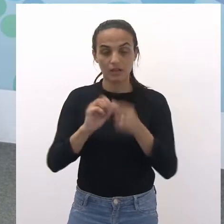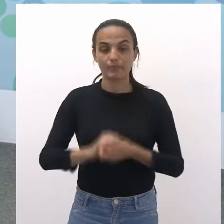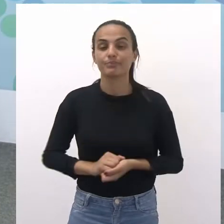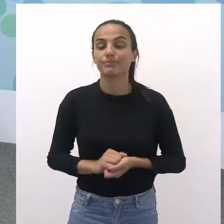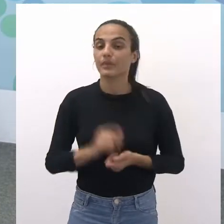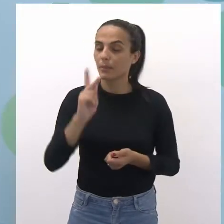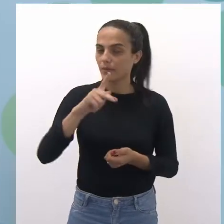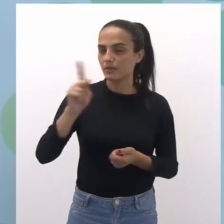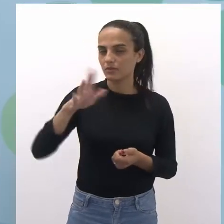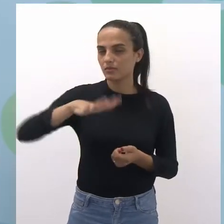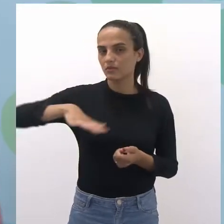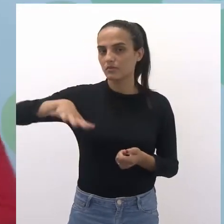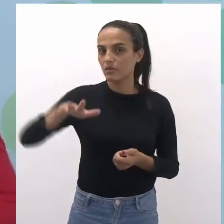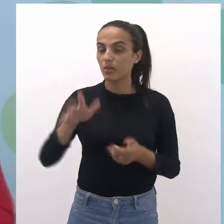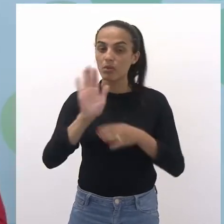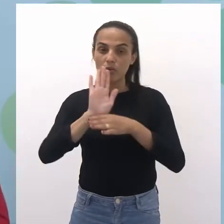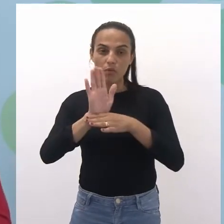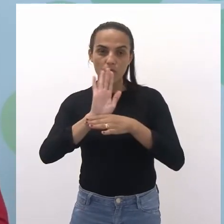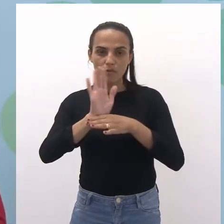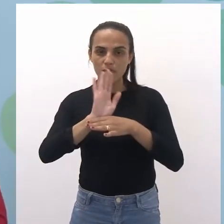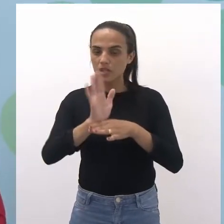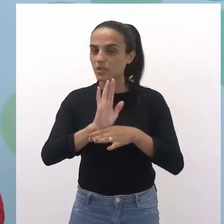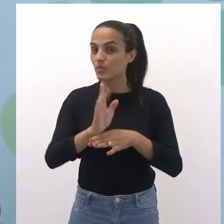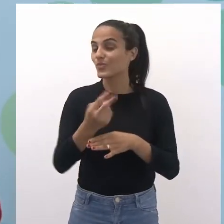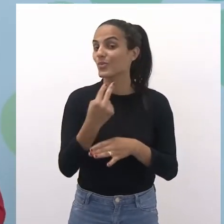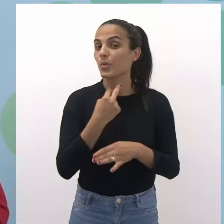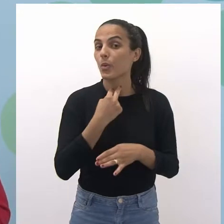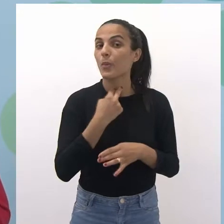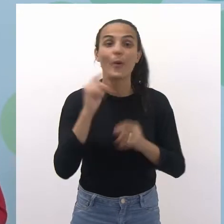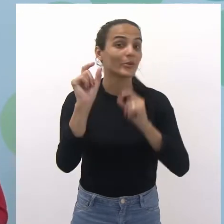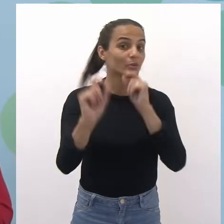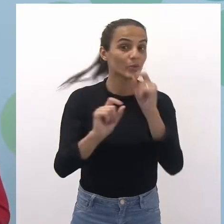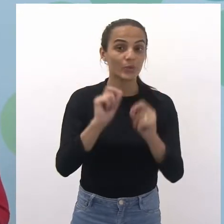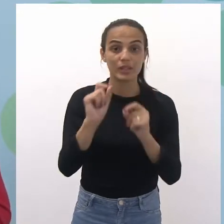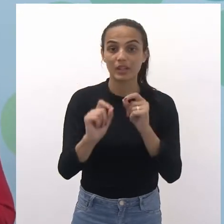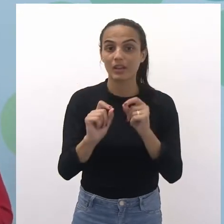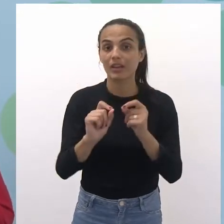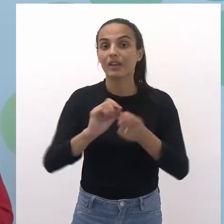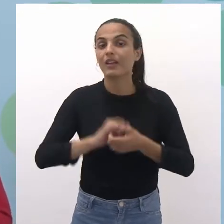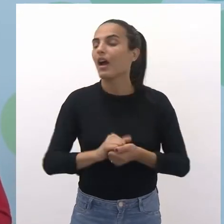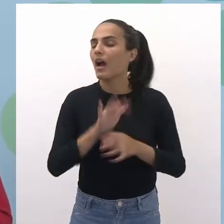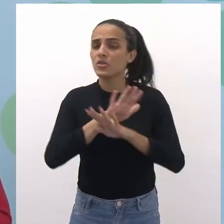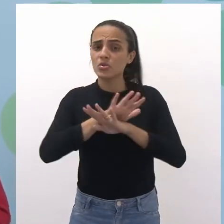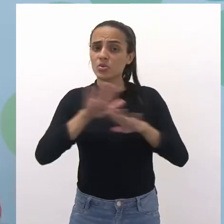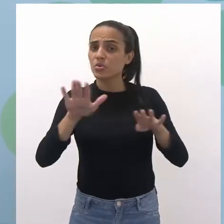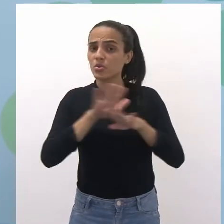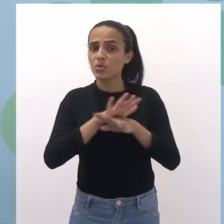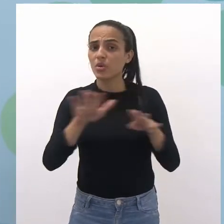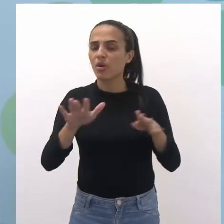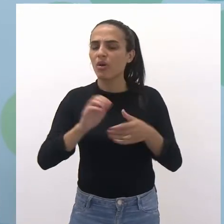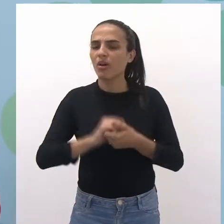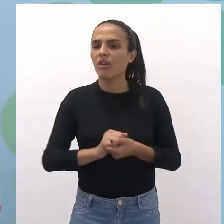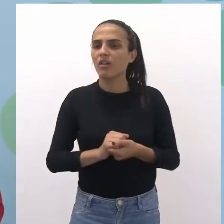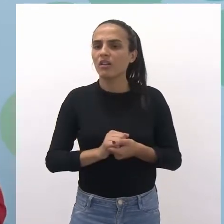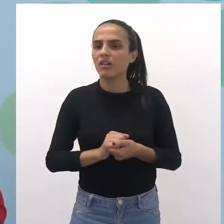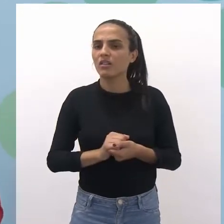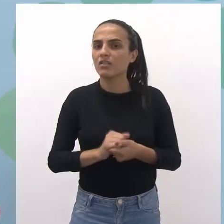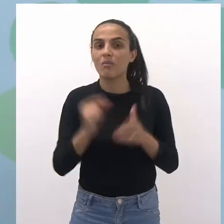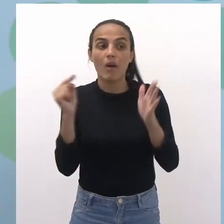professores, que o vídeo ele não pode, ele não deve ser apenas o